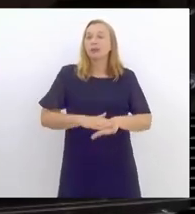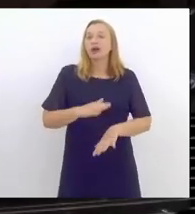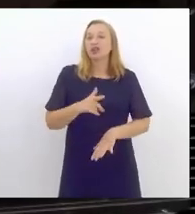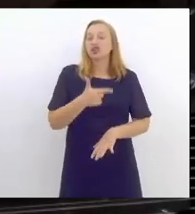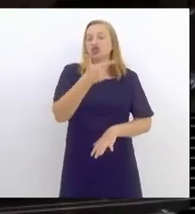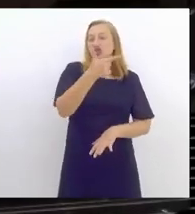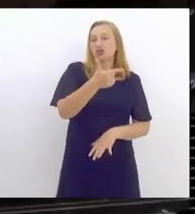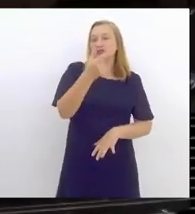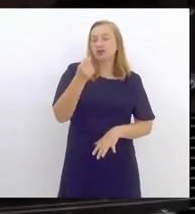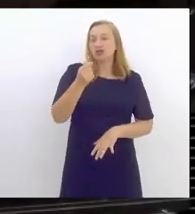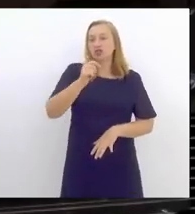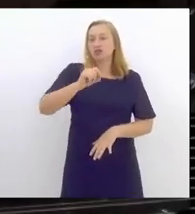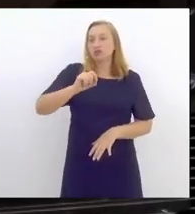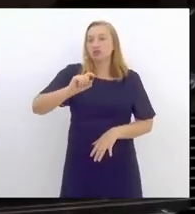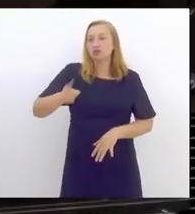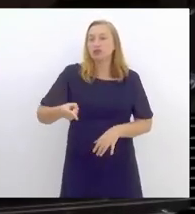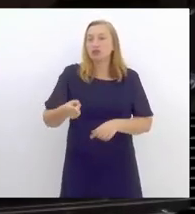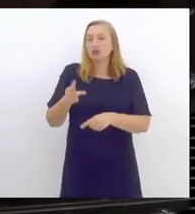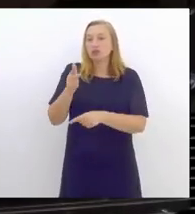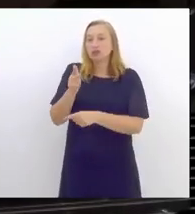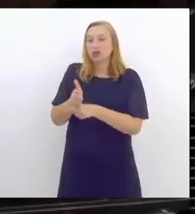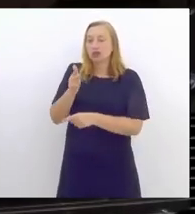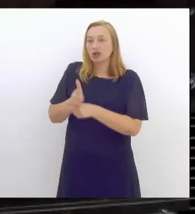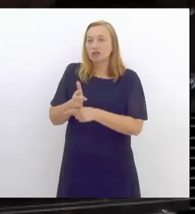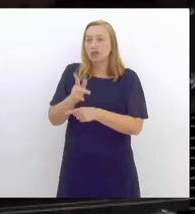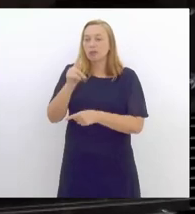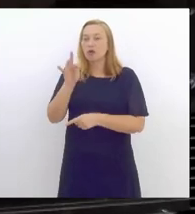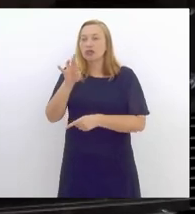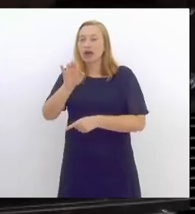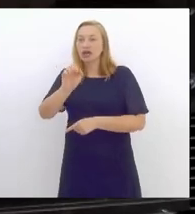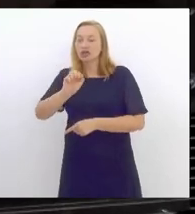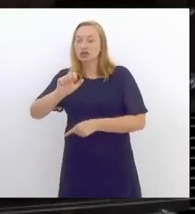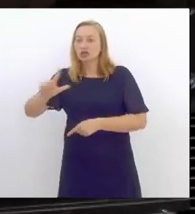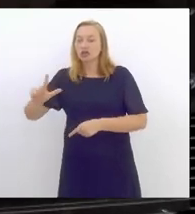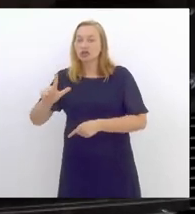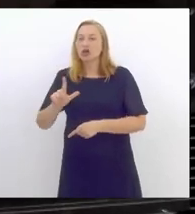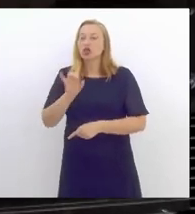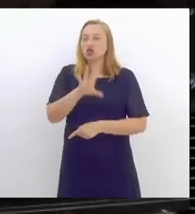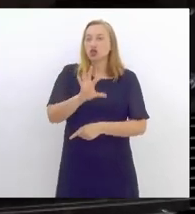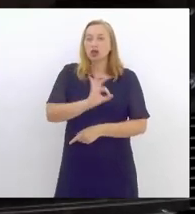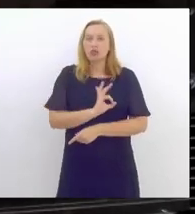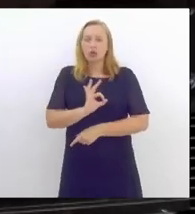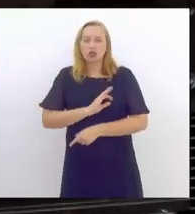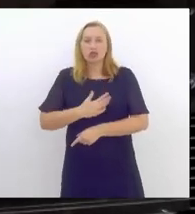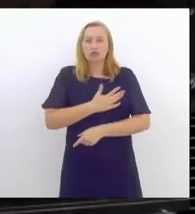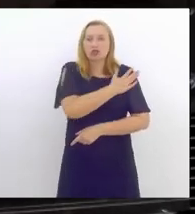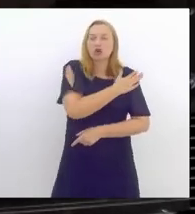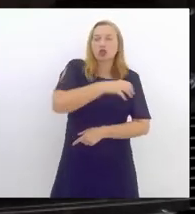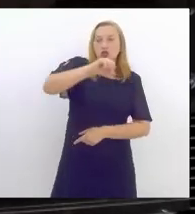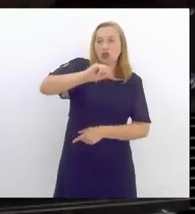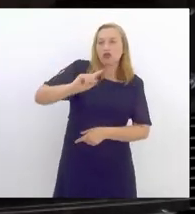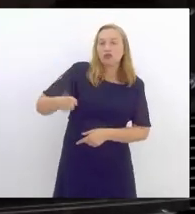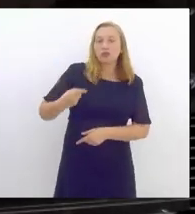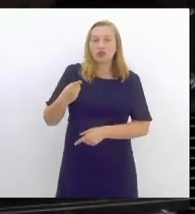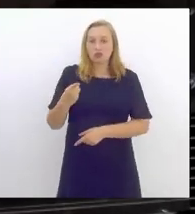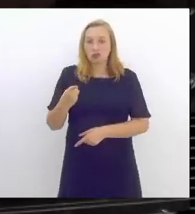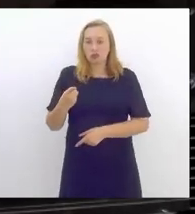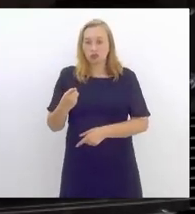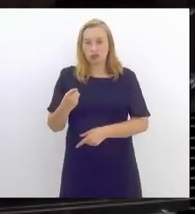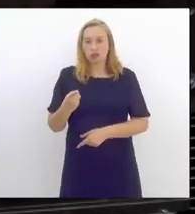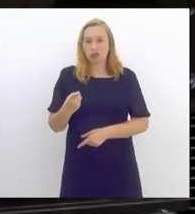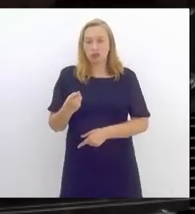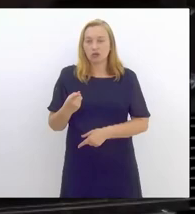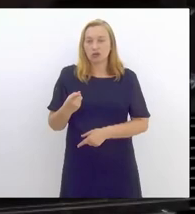mil câmeras operacionais portáteis. Só na Polícia Militar já são cerca de 9 mil em